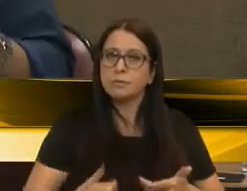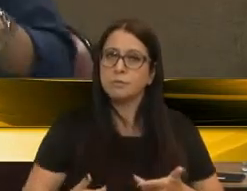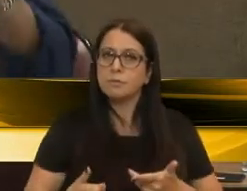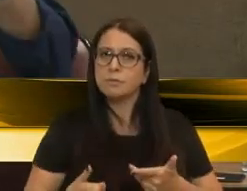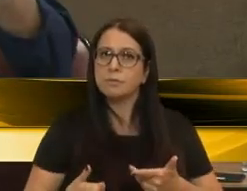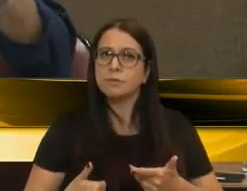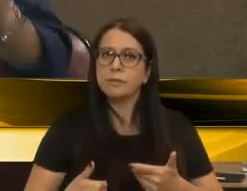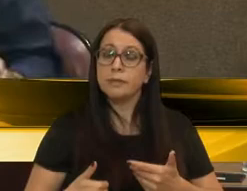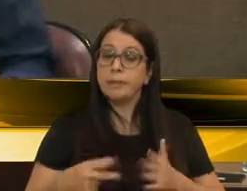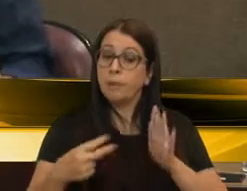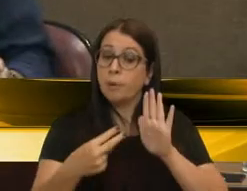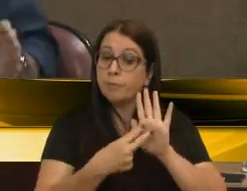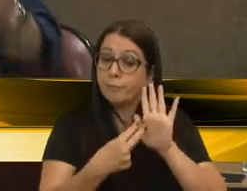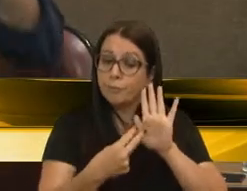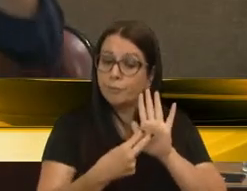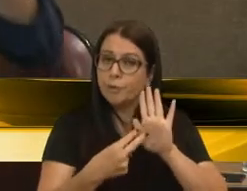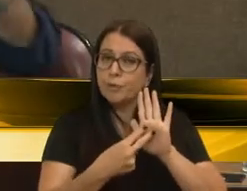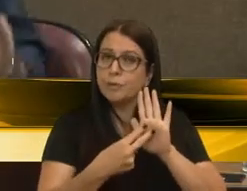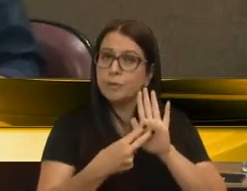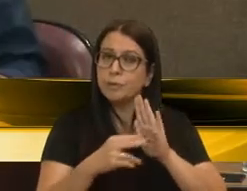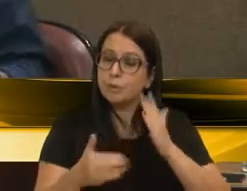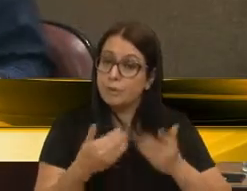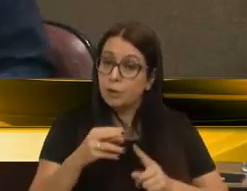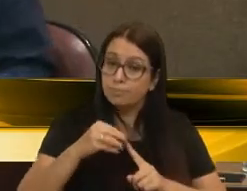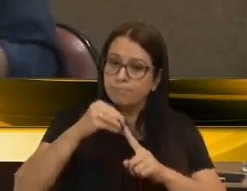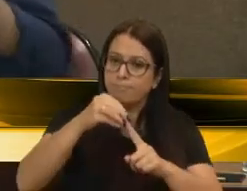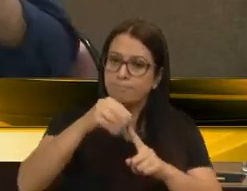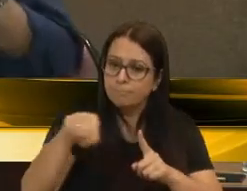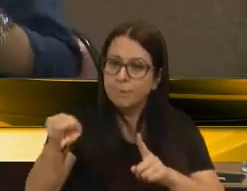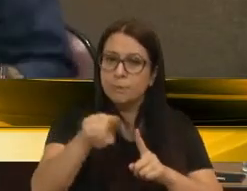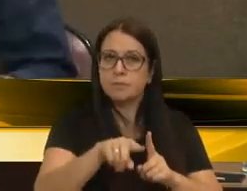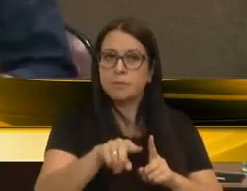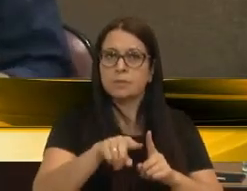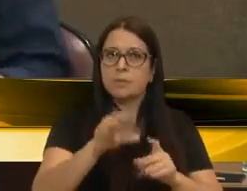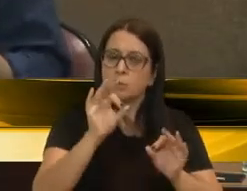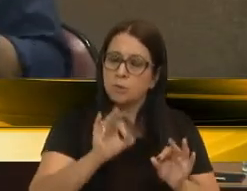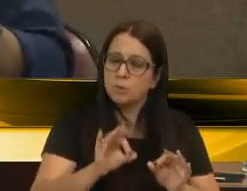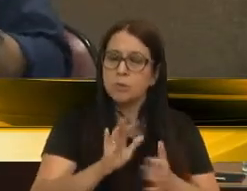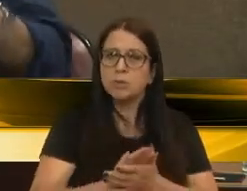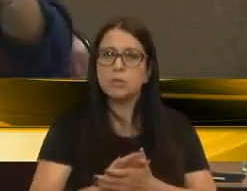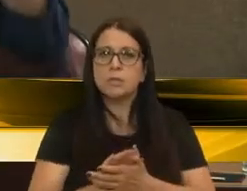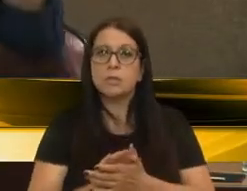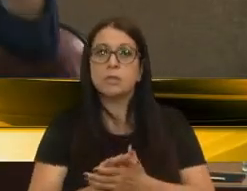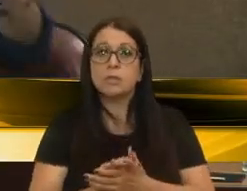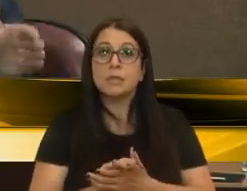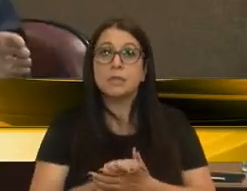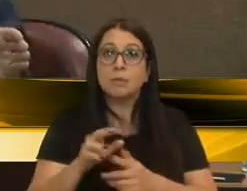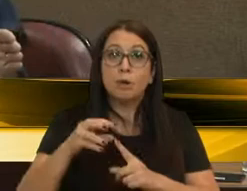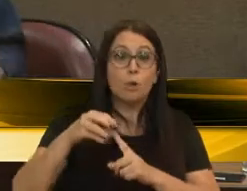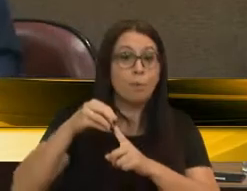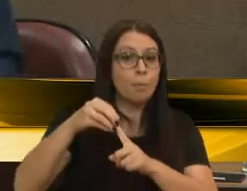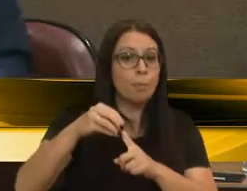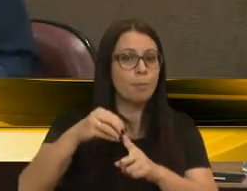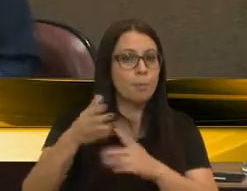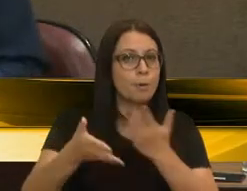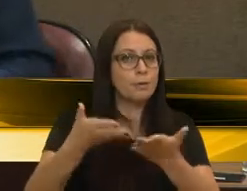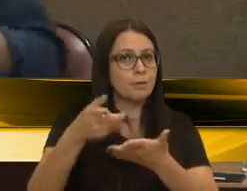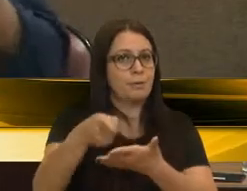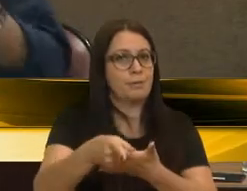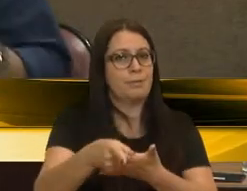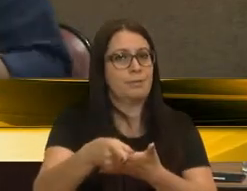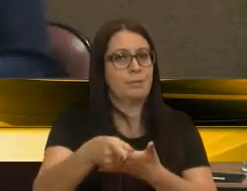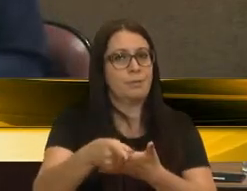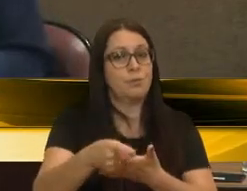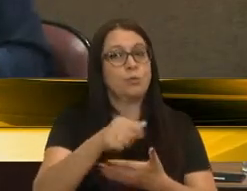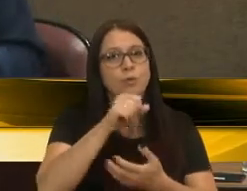dar atenção máxima, tratar com prioridade, né, com urbanidade e com extrema prioridade, sempre quando